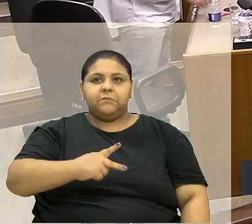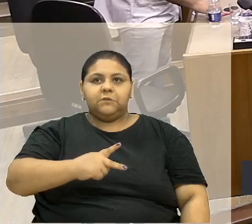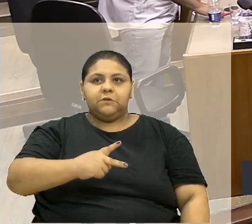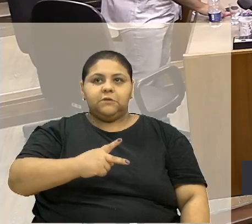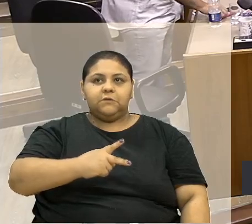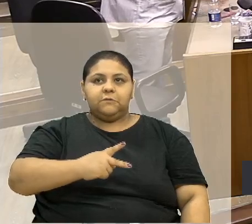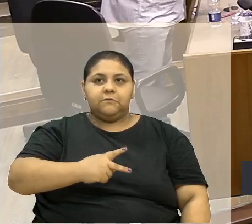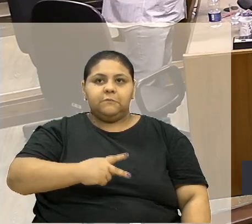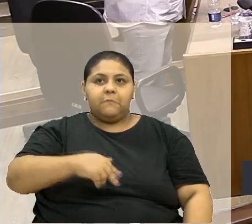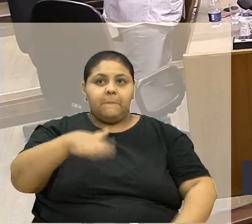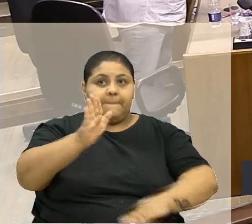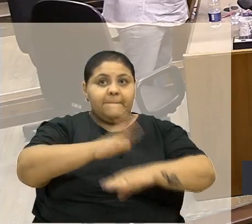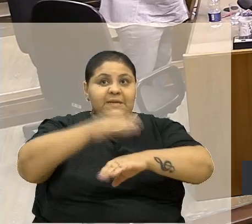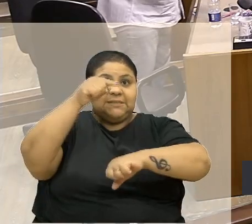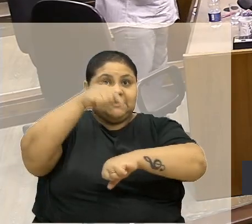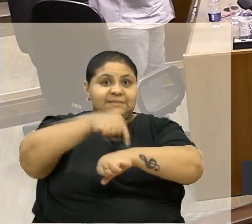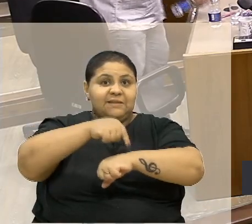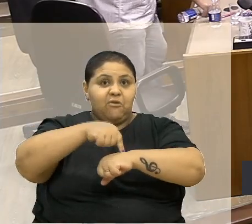casa.